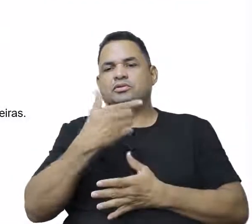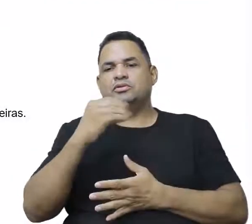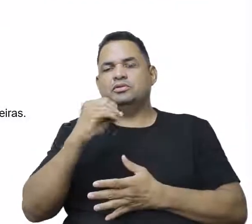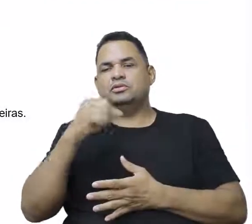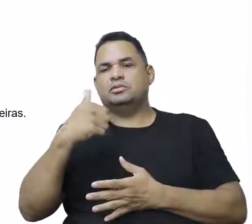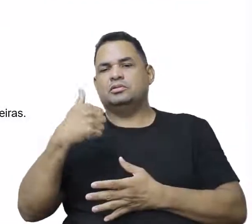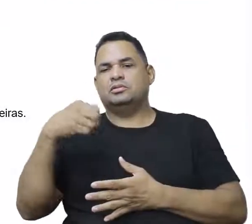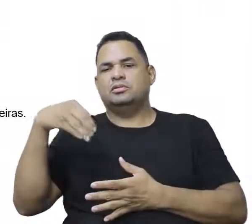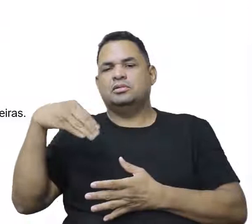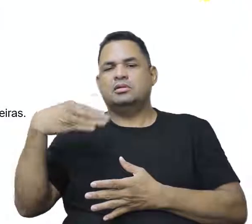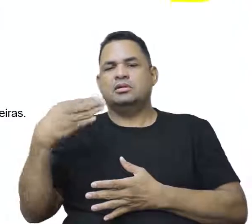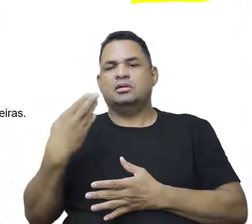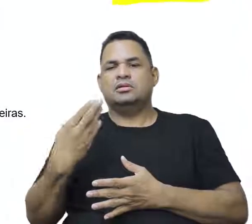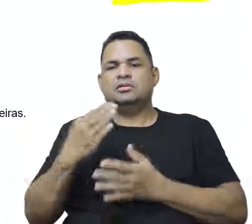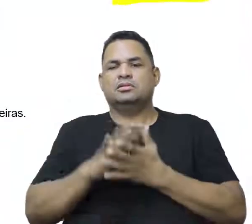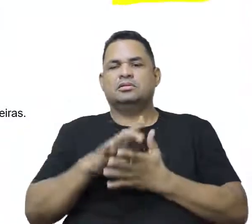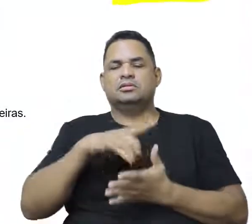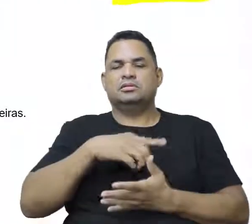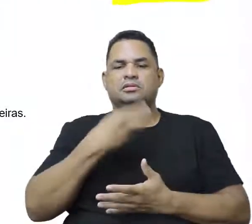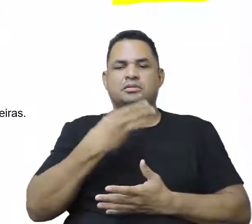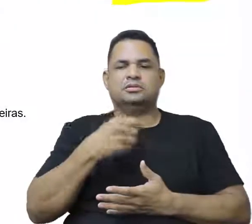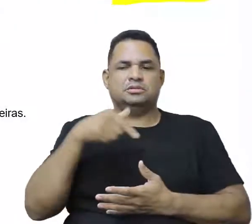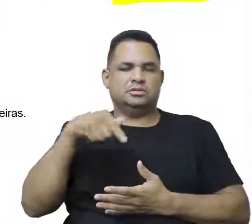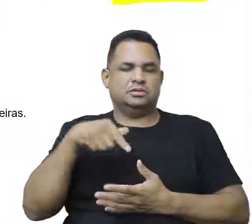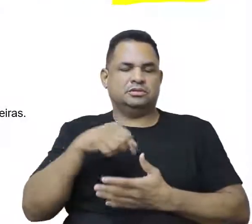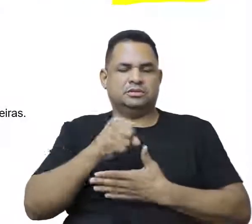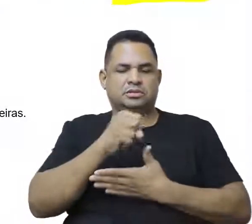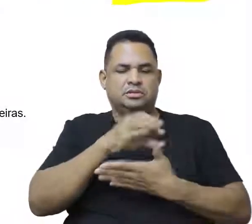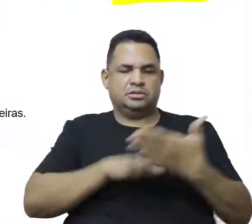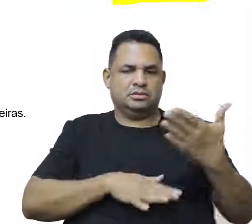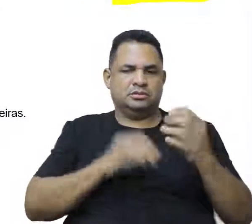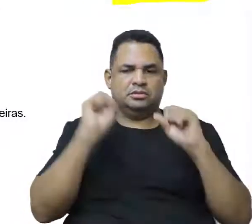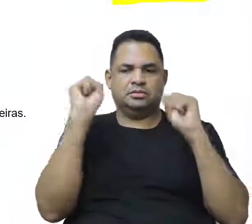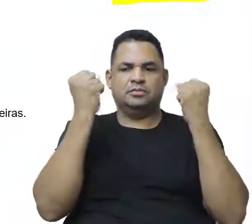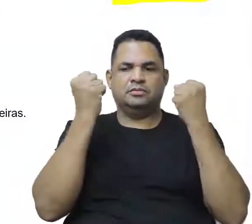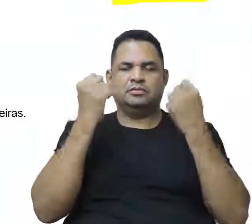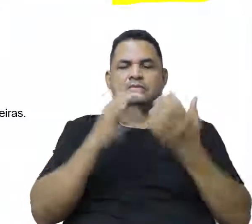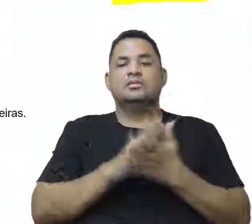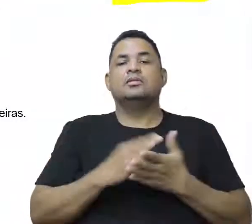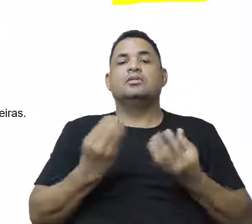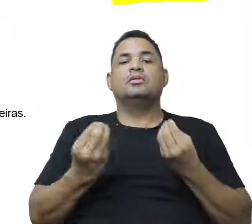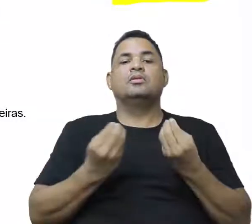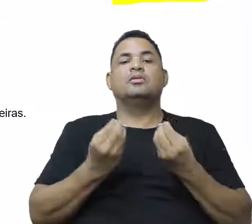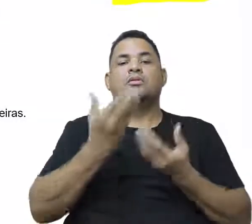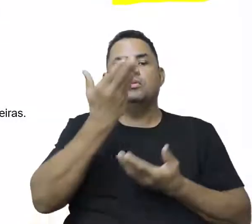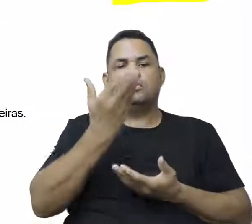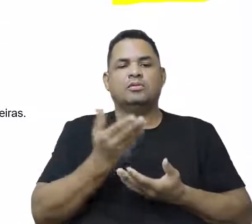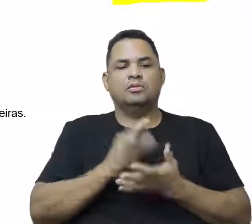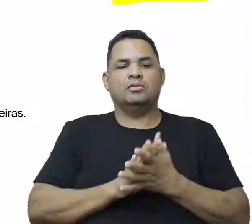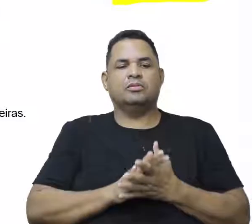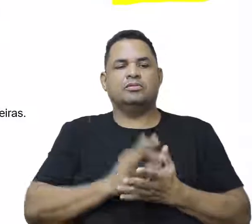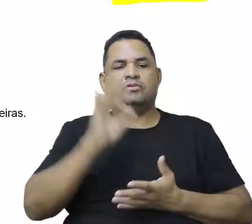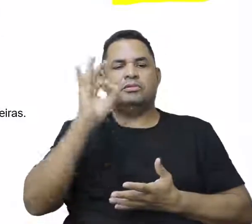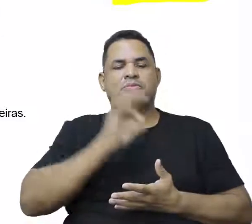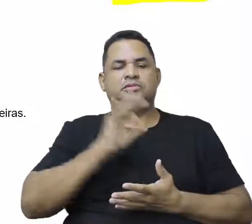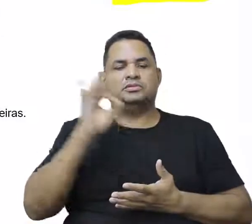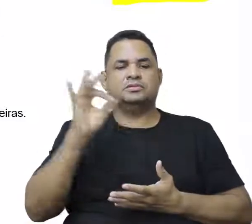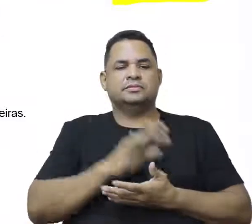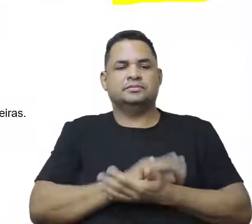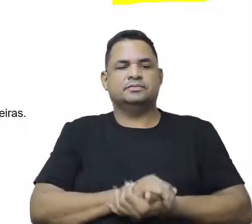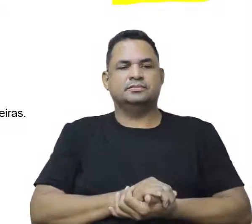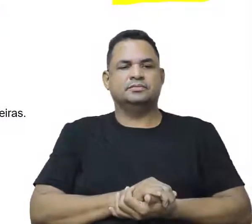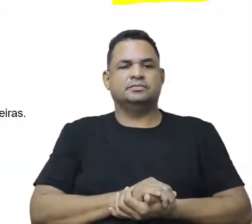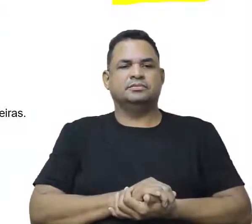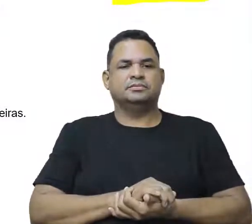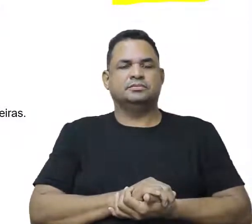a 2014, nós tivemos 37 questões de educação física. Como que ficou isso em percentuais, professora Iris?